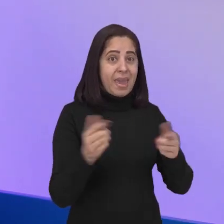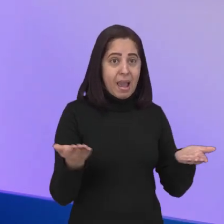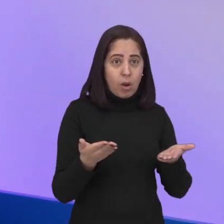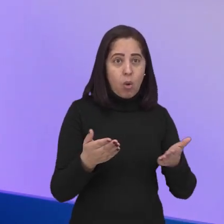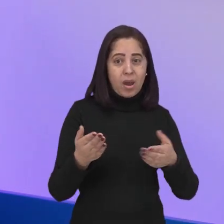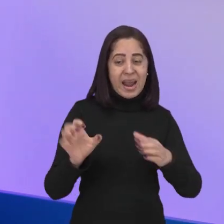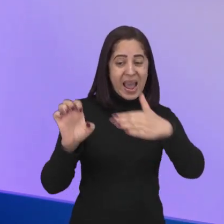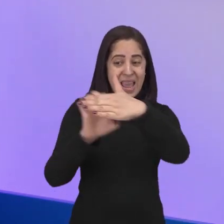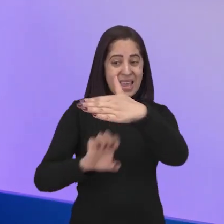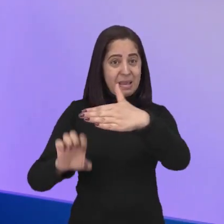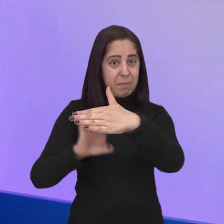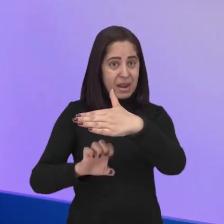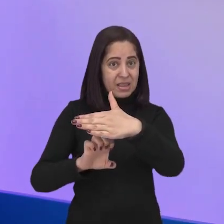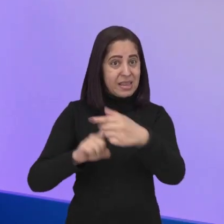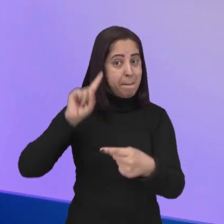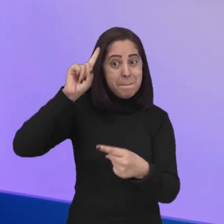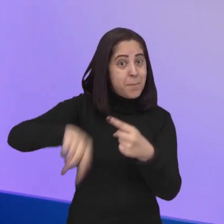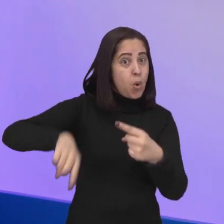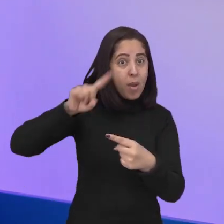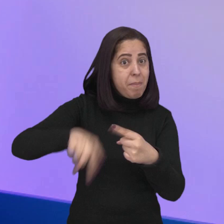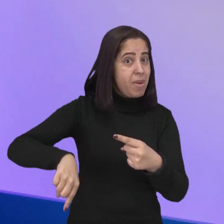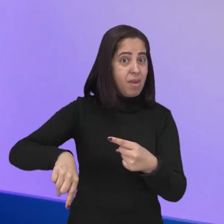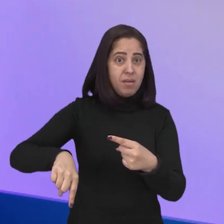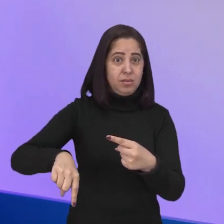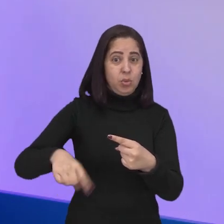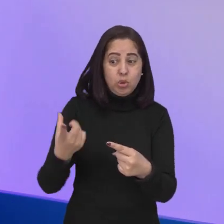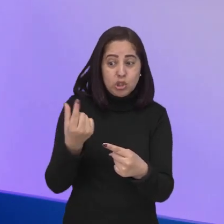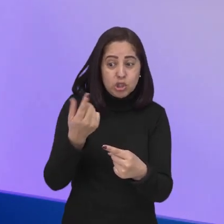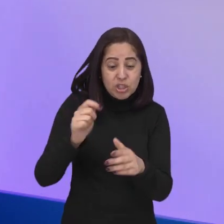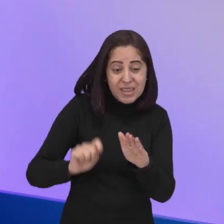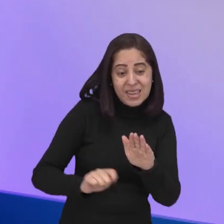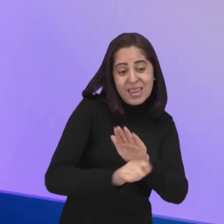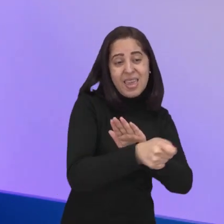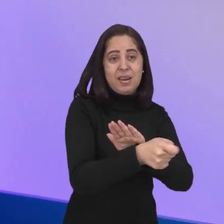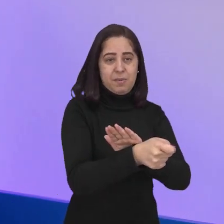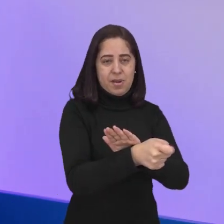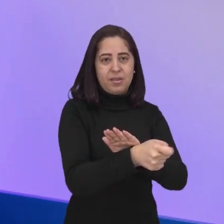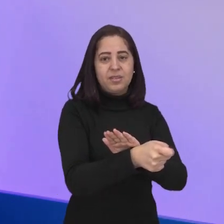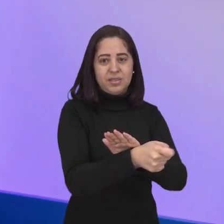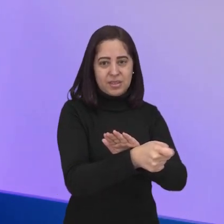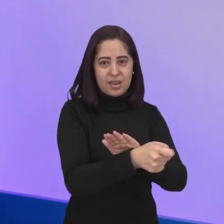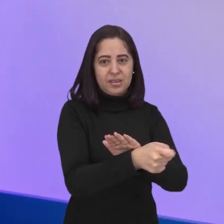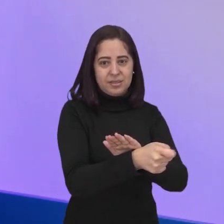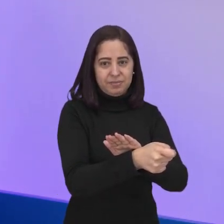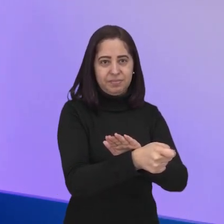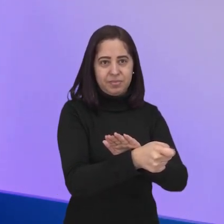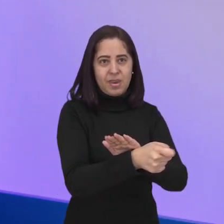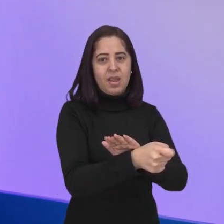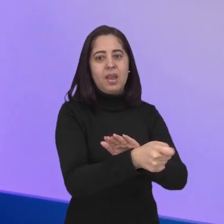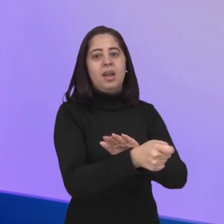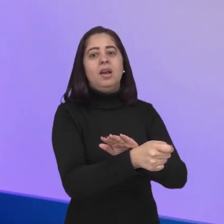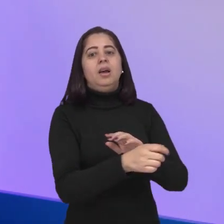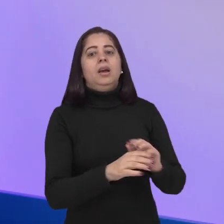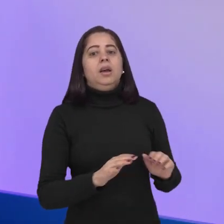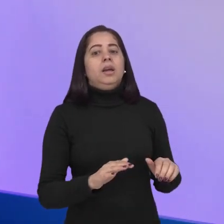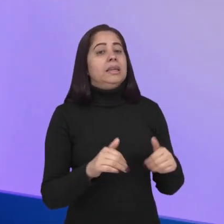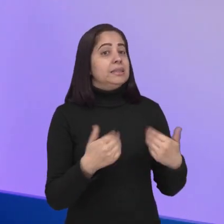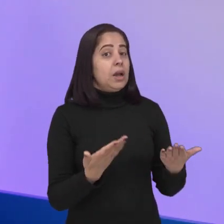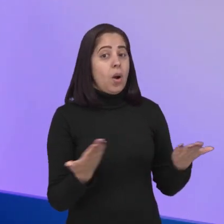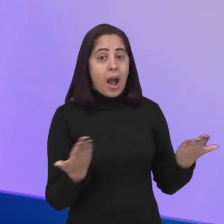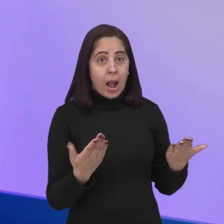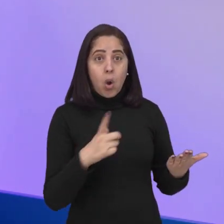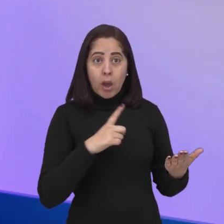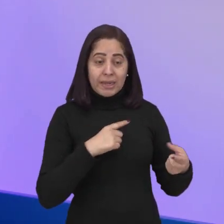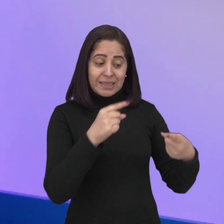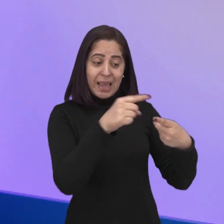financiarem campanhas foi a criação de fundos públicos, em especial o Fundo Especial de Financiamento de Campanha. Então